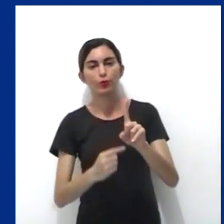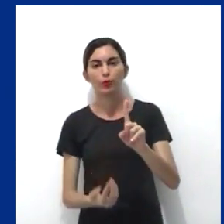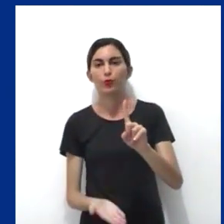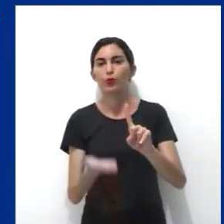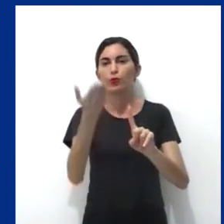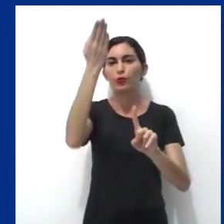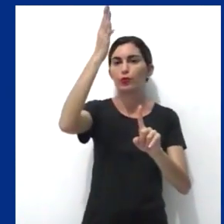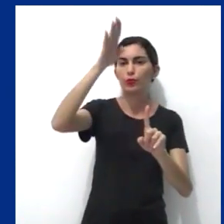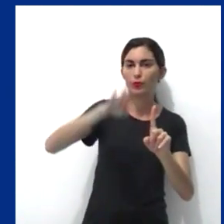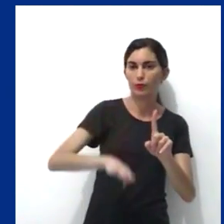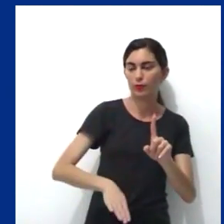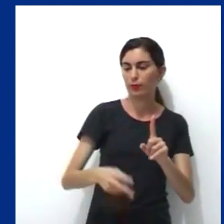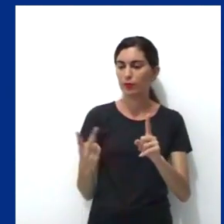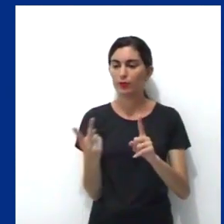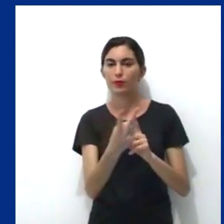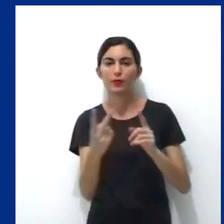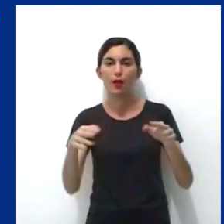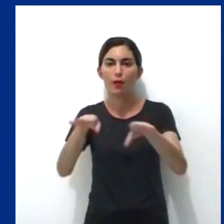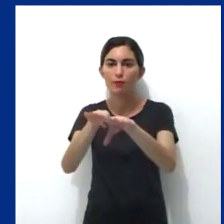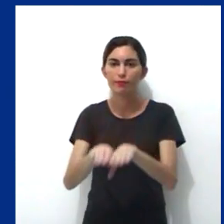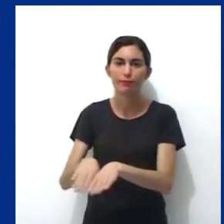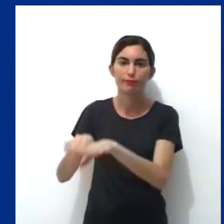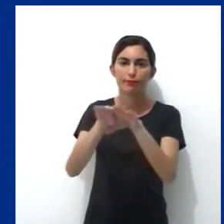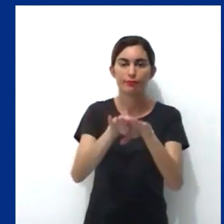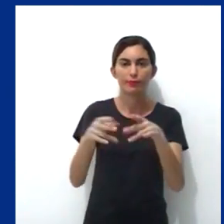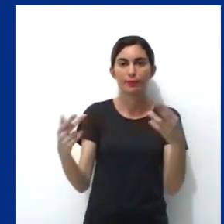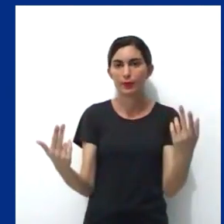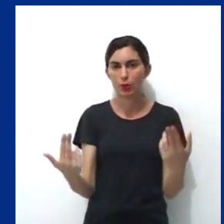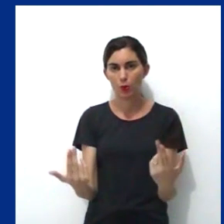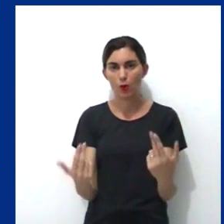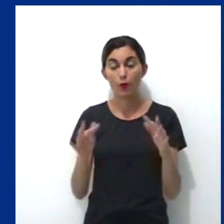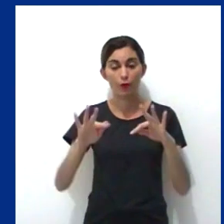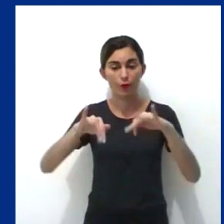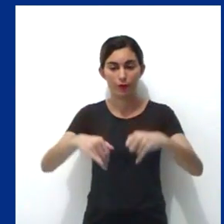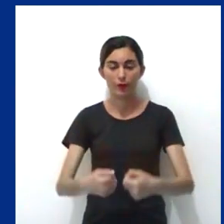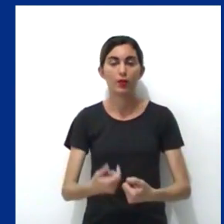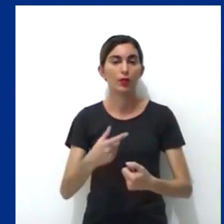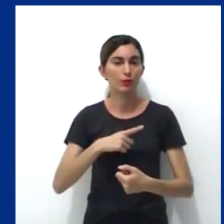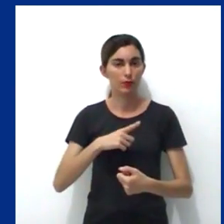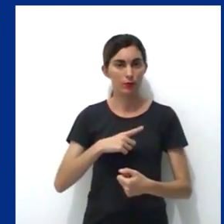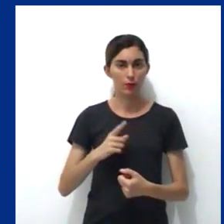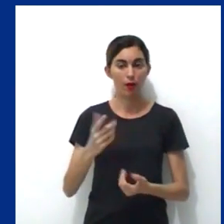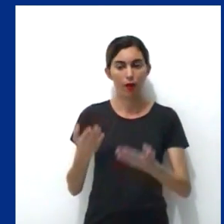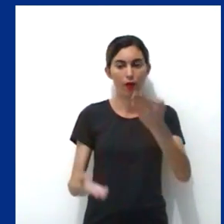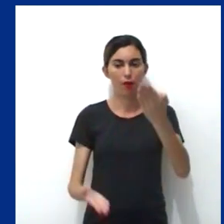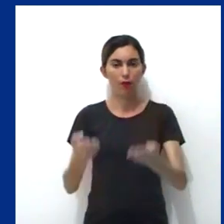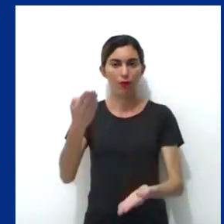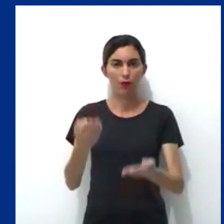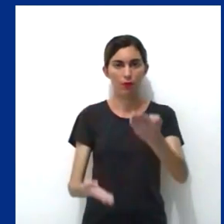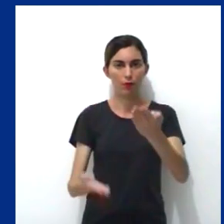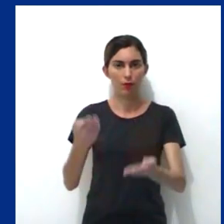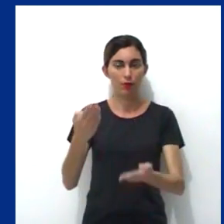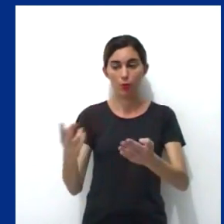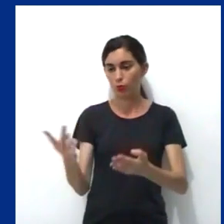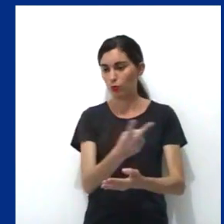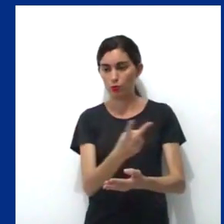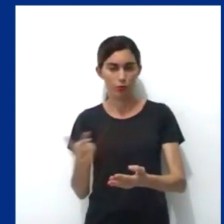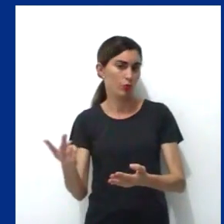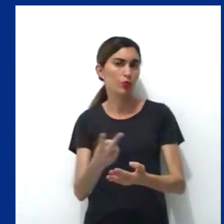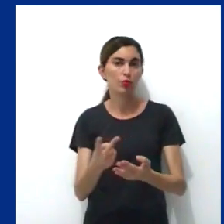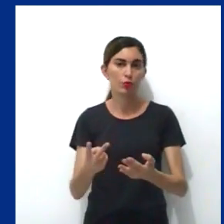aí a troca de calor nesse momento é o contato entre os corpos. Vai chegar um momento em que vai